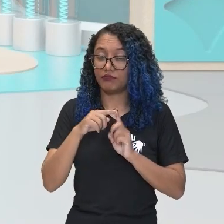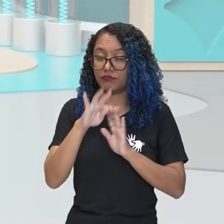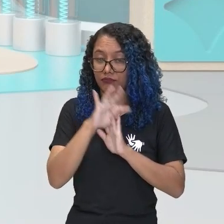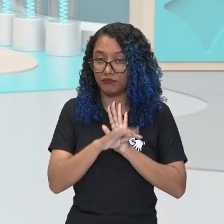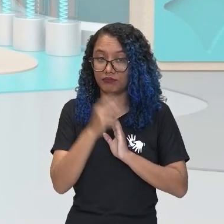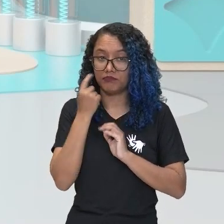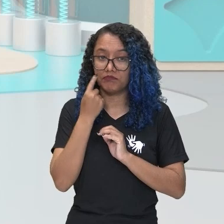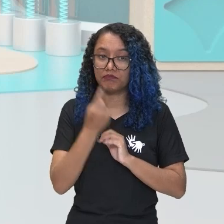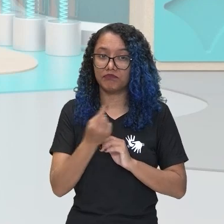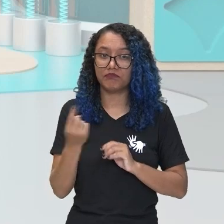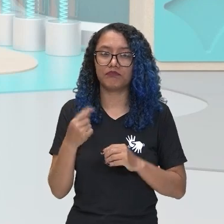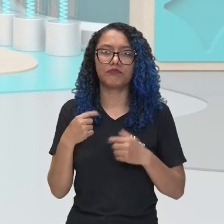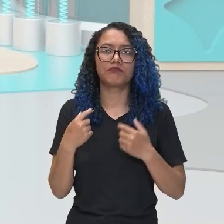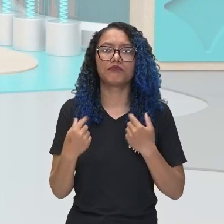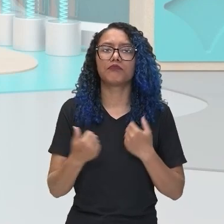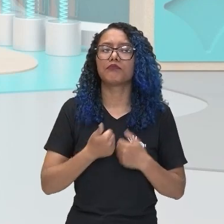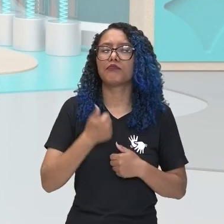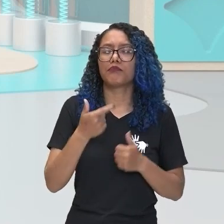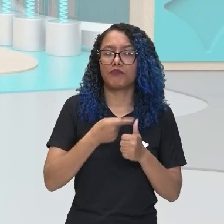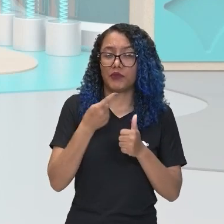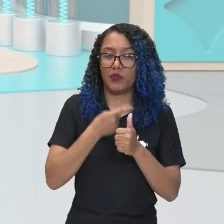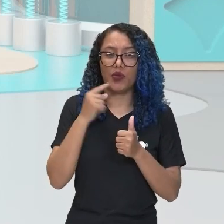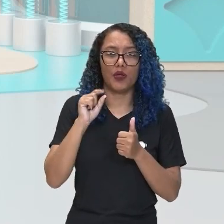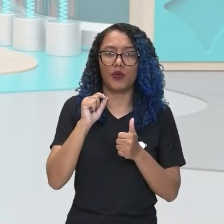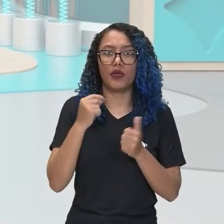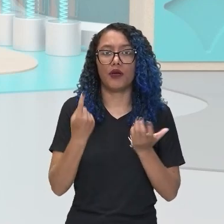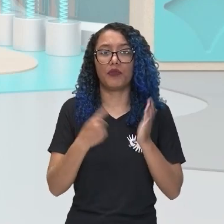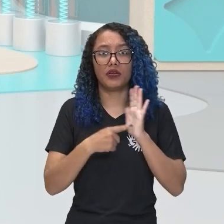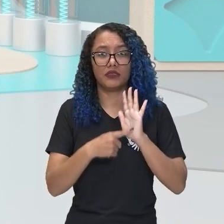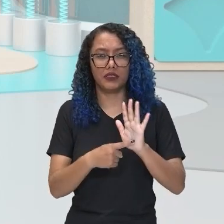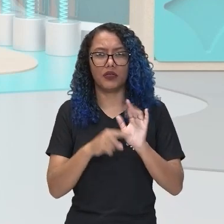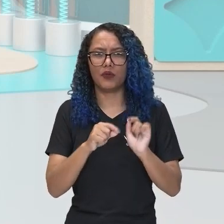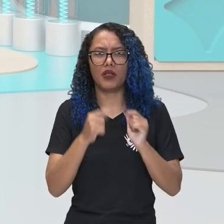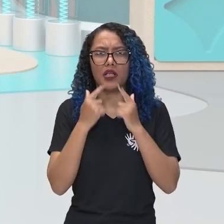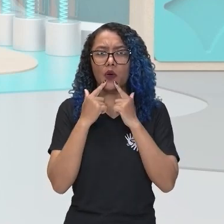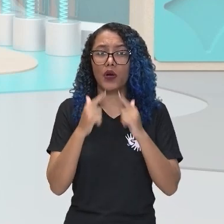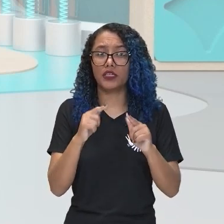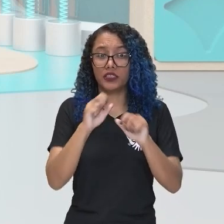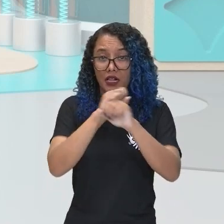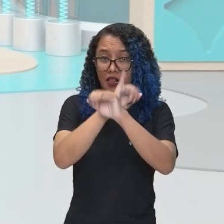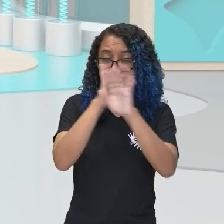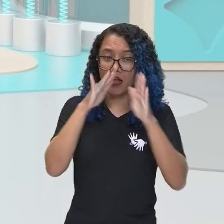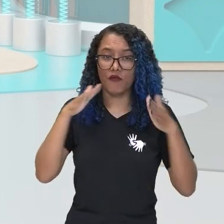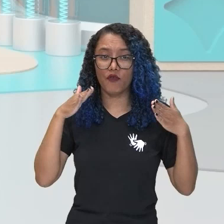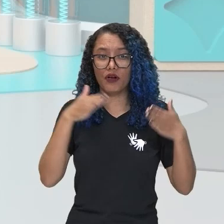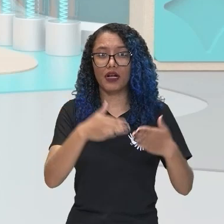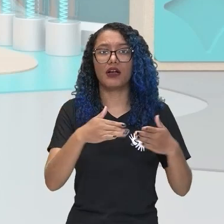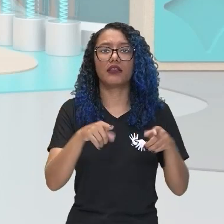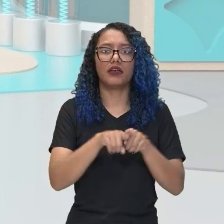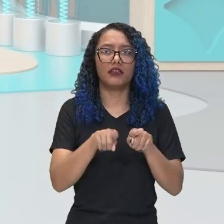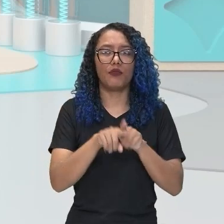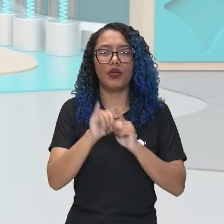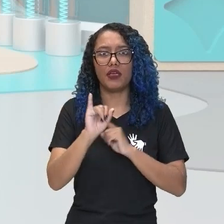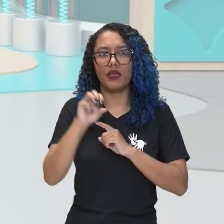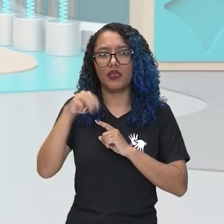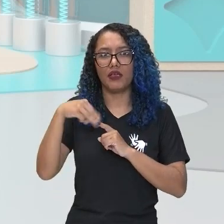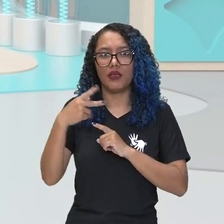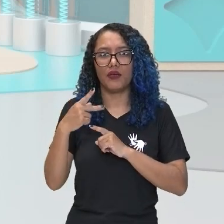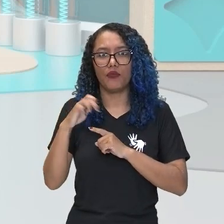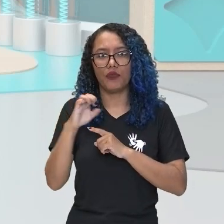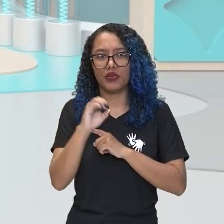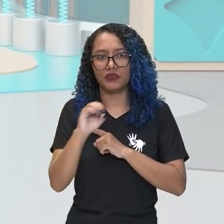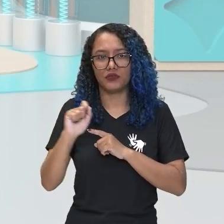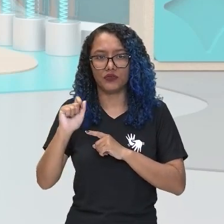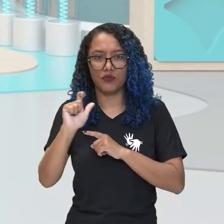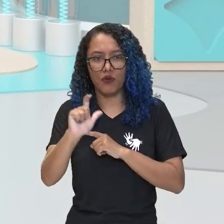Primeiro, ele apresenta uma linguagem clara, objetiva, impessoal, de acordo com as normas da língua portuguesa. Aí você me